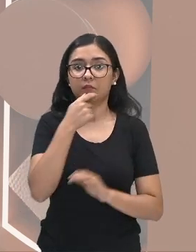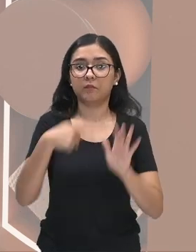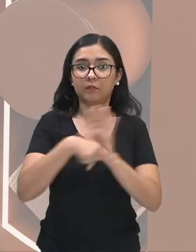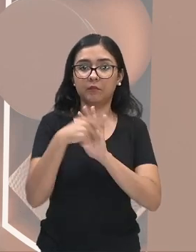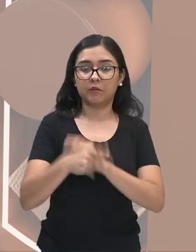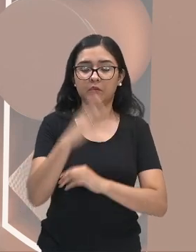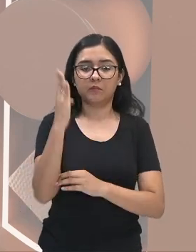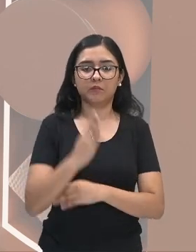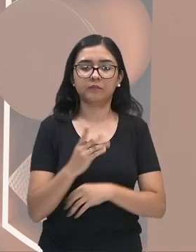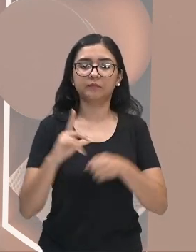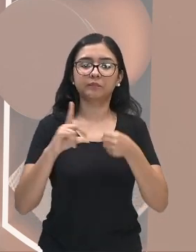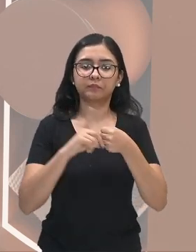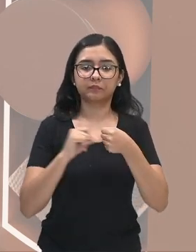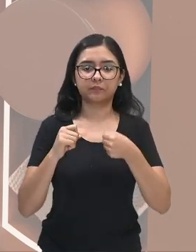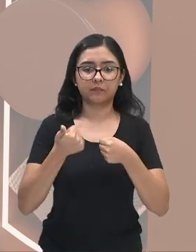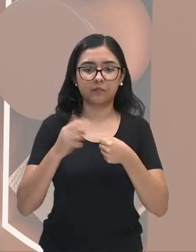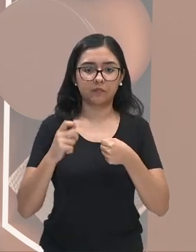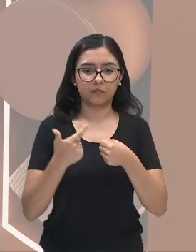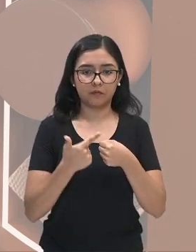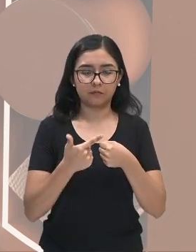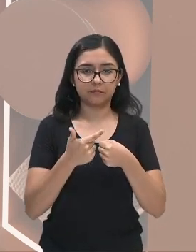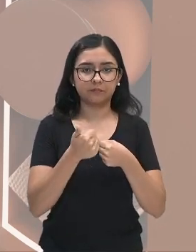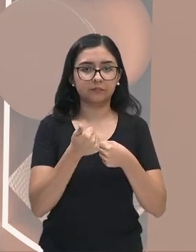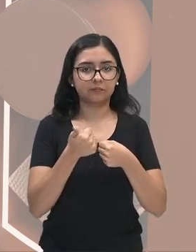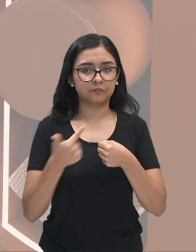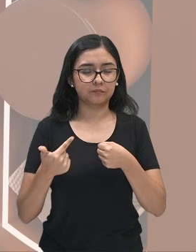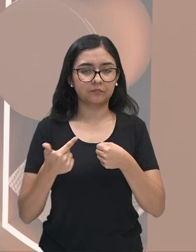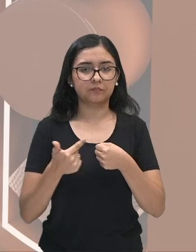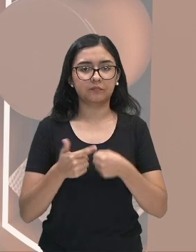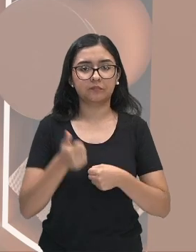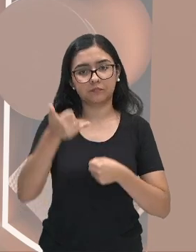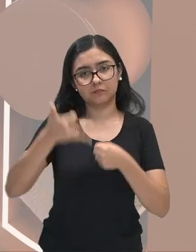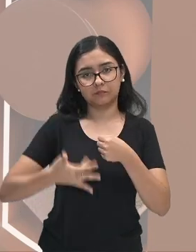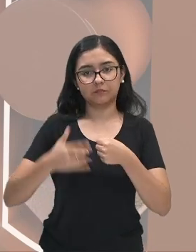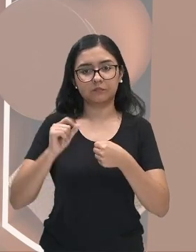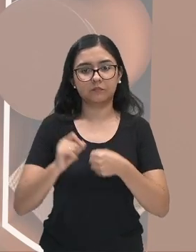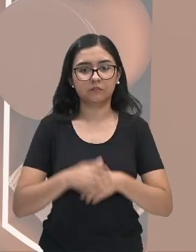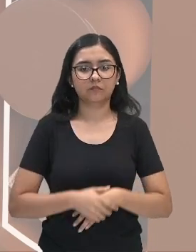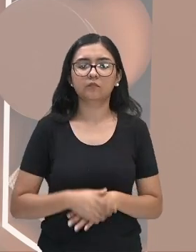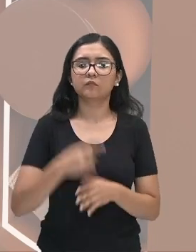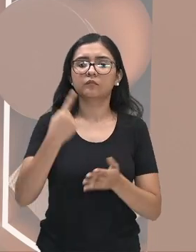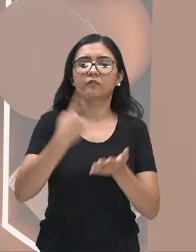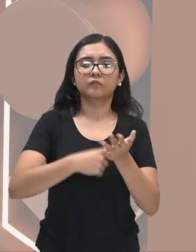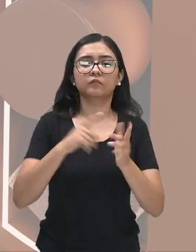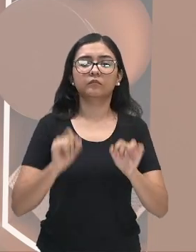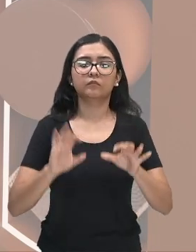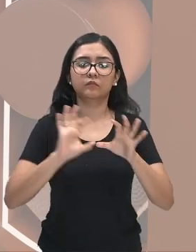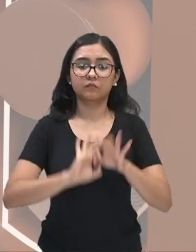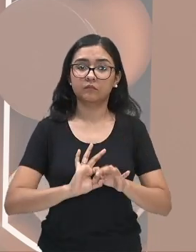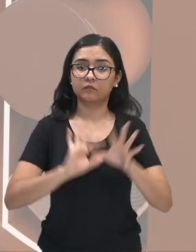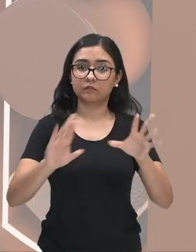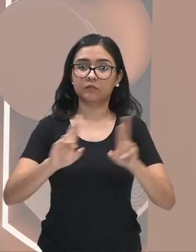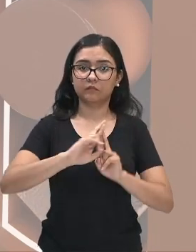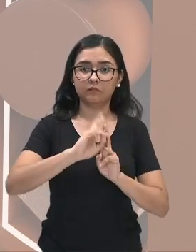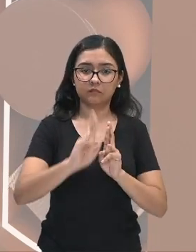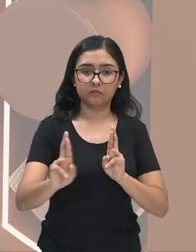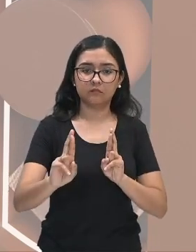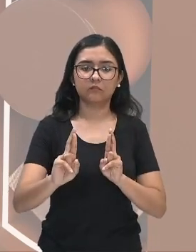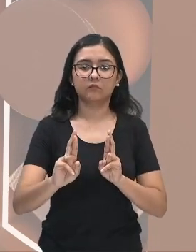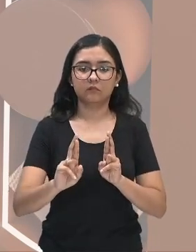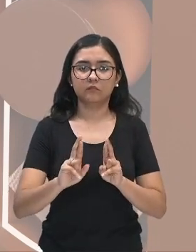12. O artigo 12 dizia o seguinte: estabelecia liberdade religiosa